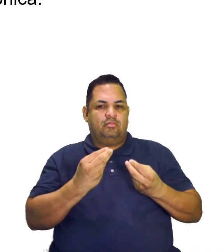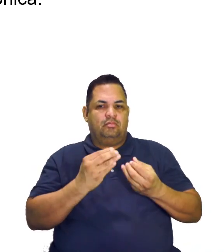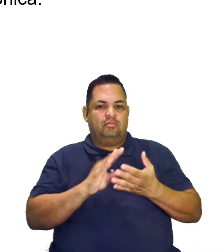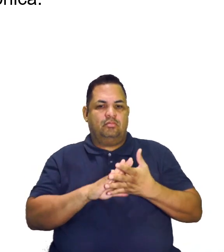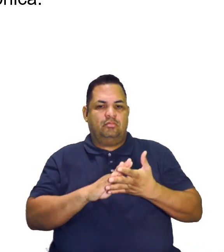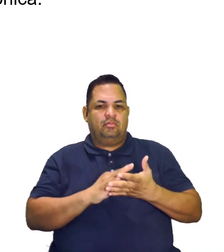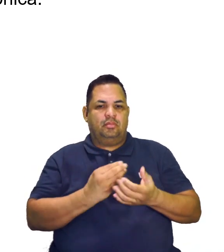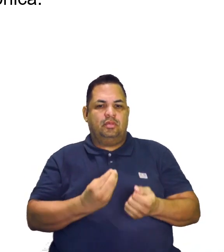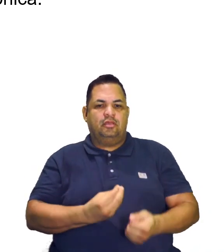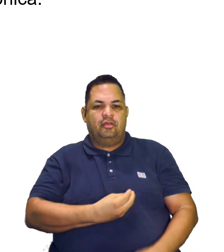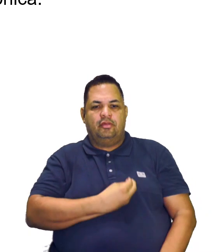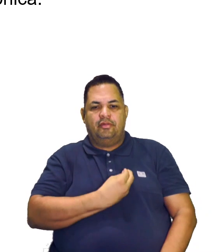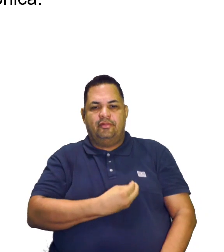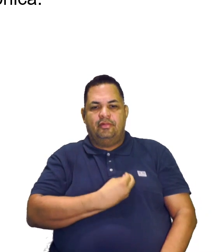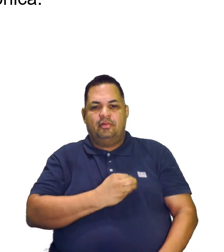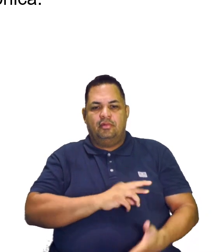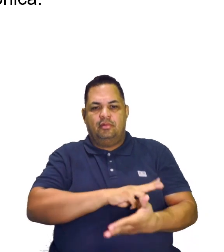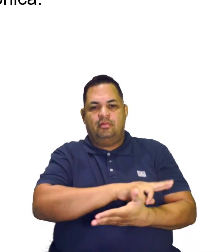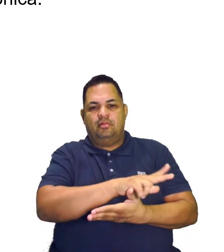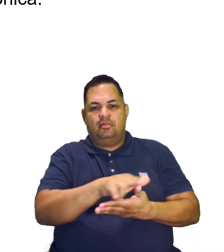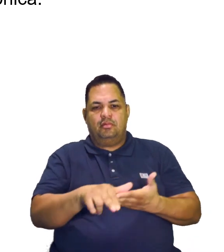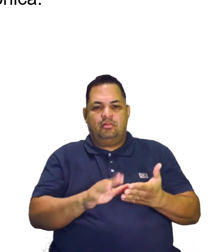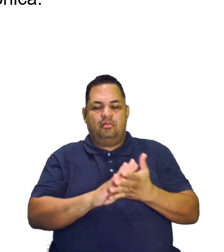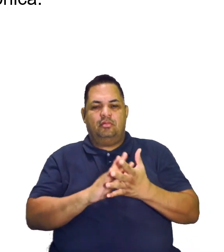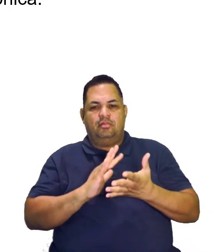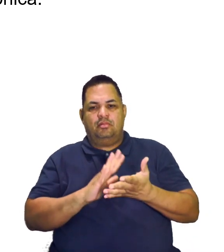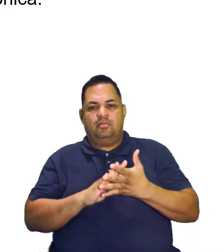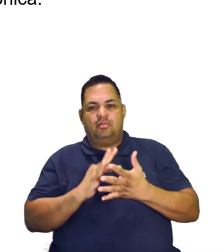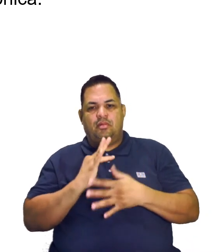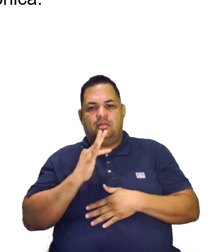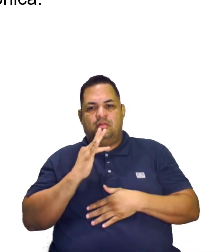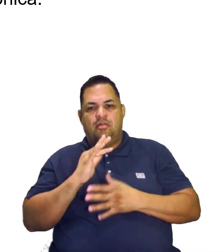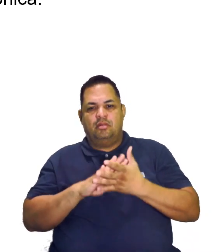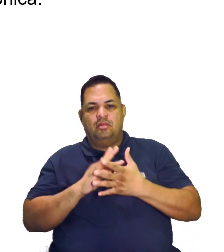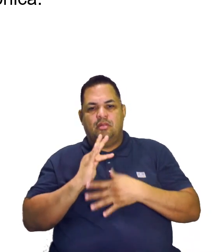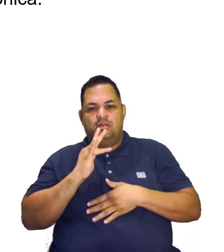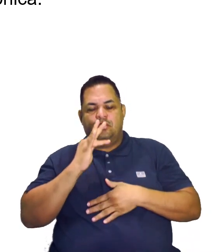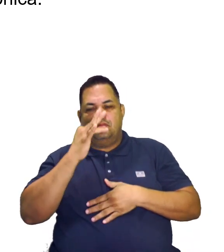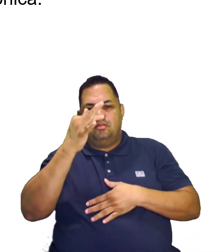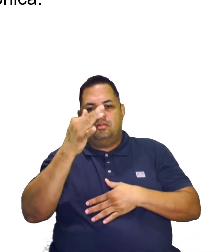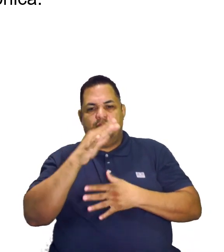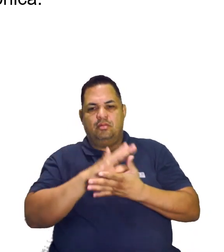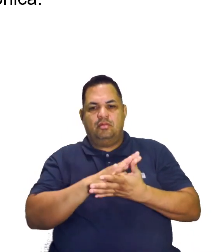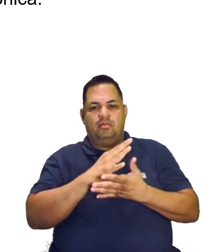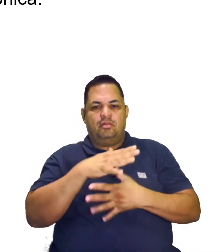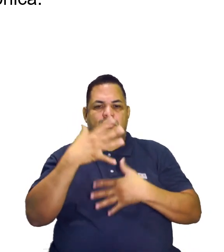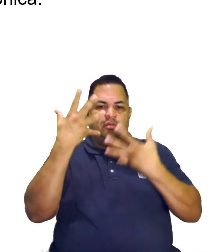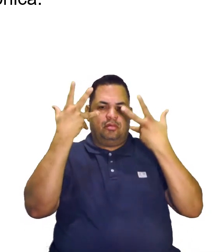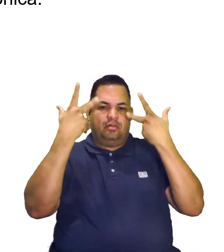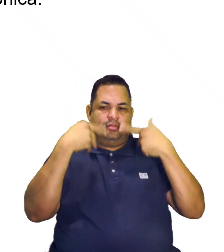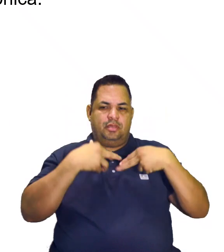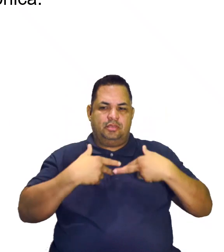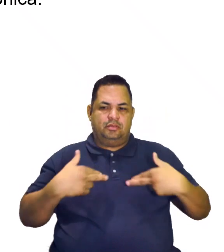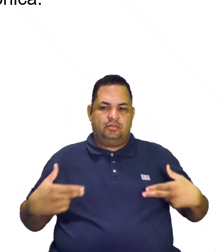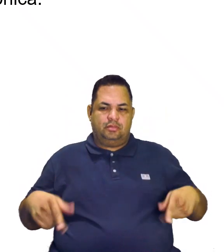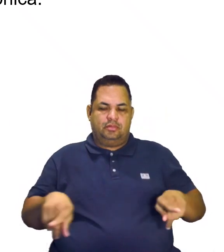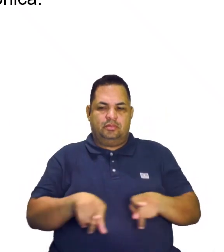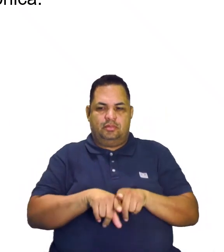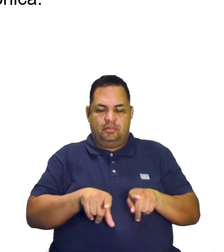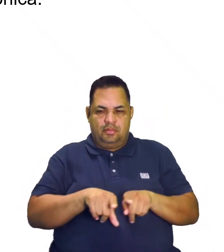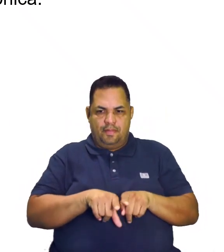sua biodiversidade, na flora, na fauna, na diversidade